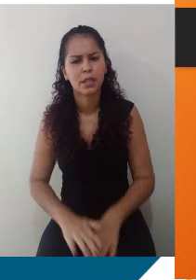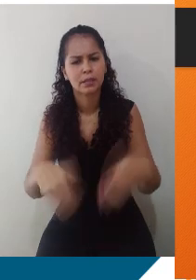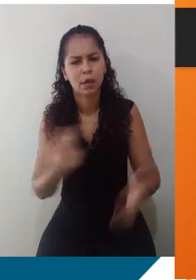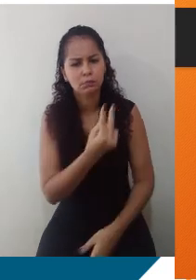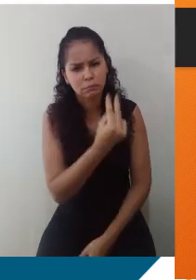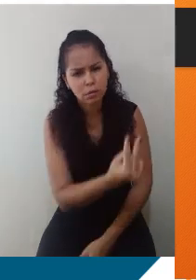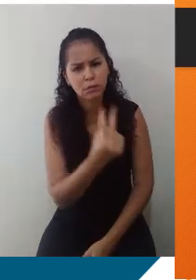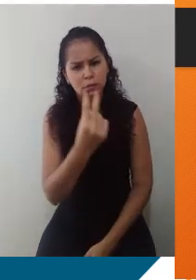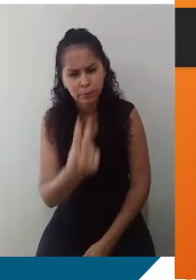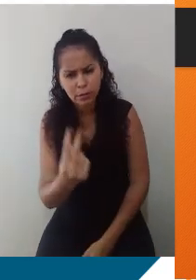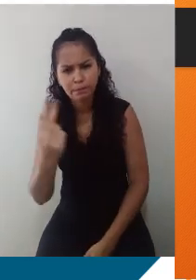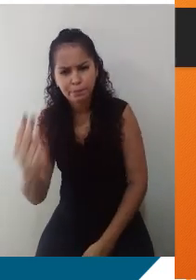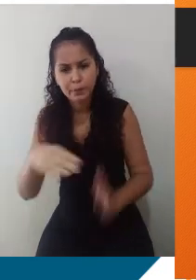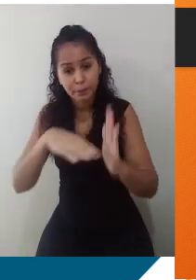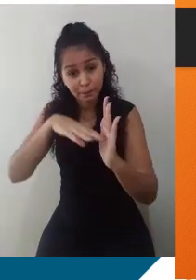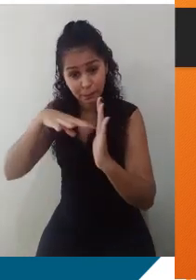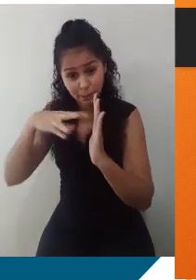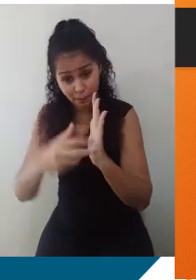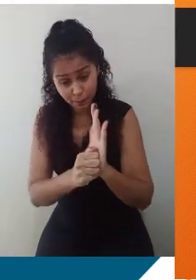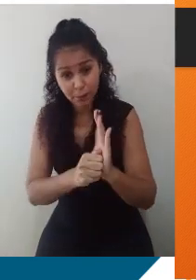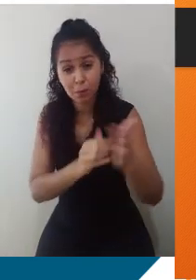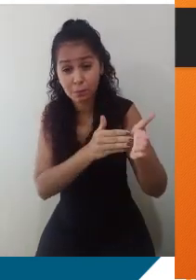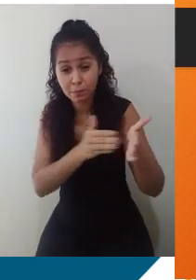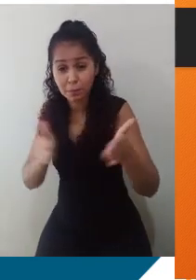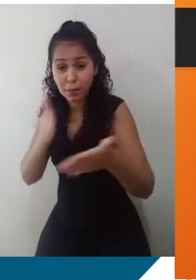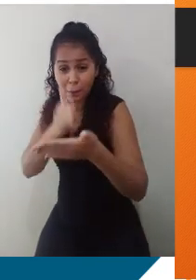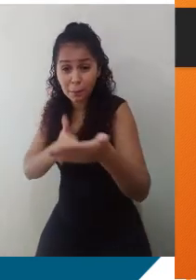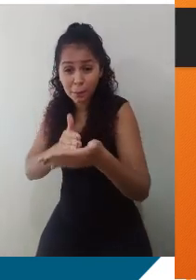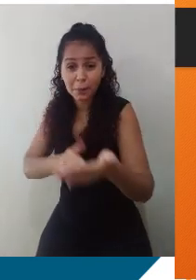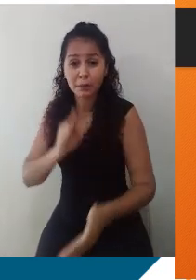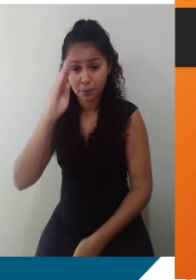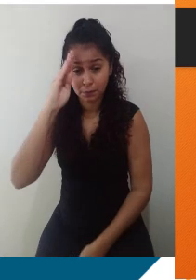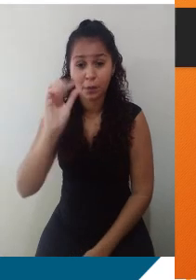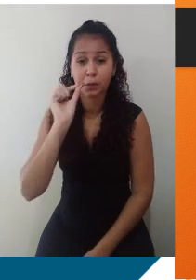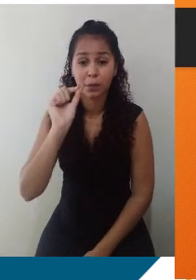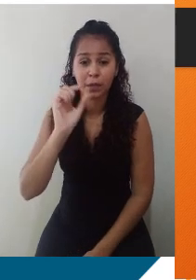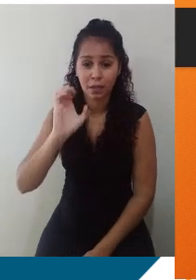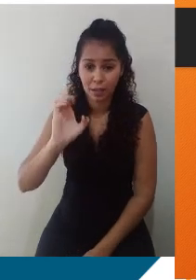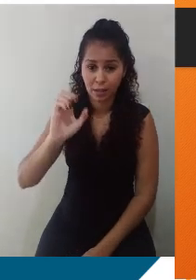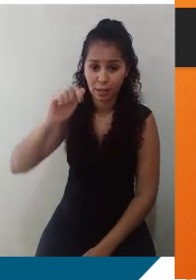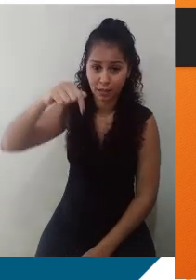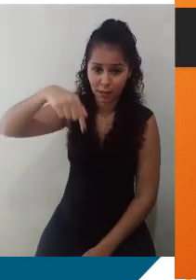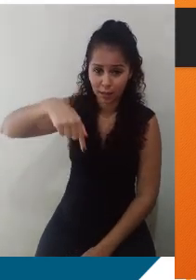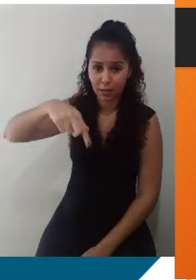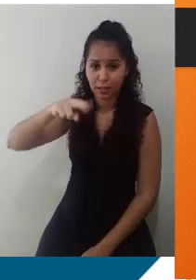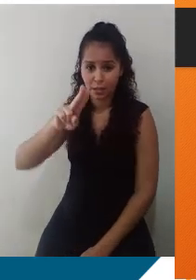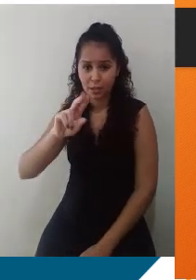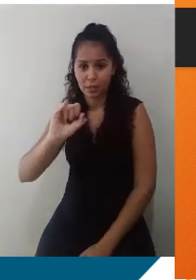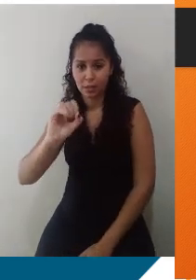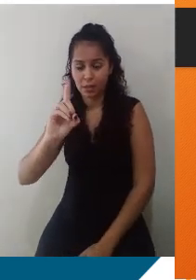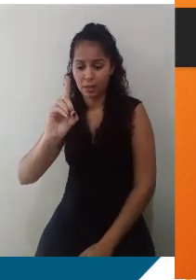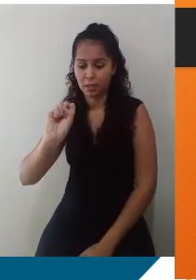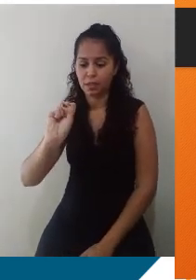Esses pares de números cuja média aritmética corresponde ao termo central são ditos equidistantes. Isso então vai acontecer